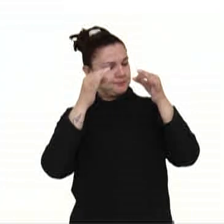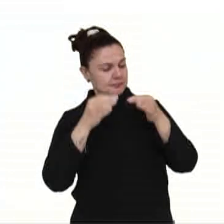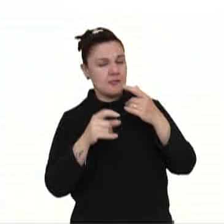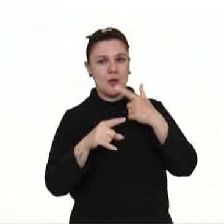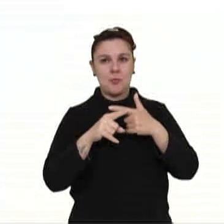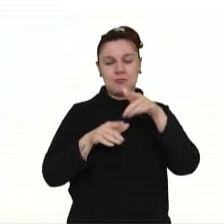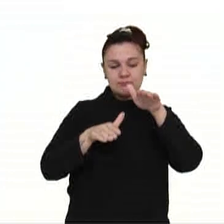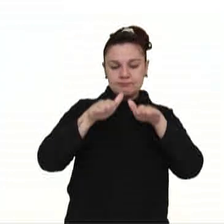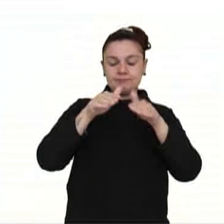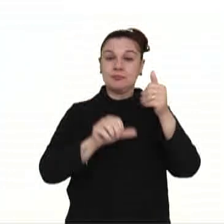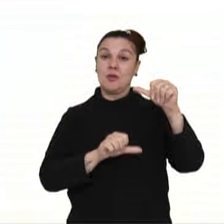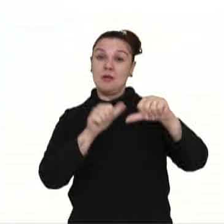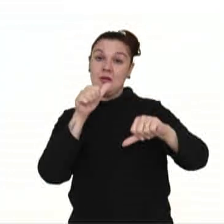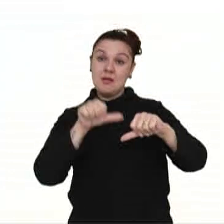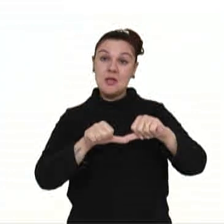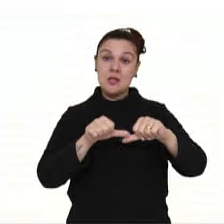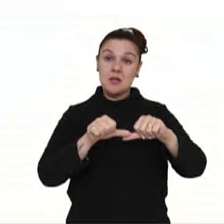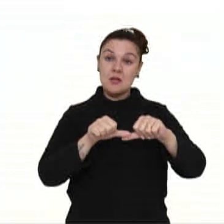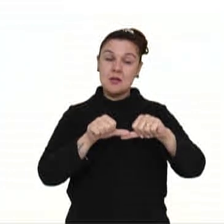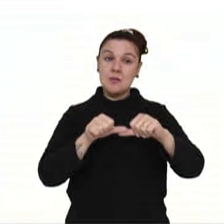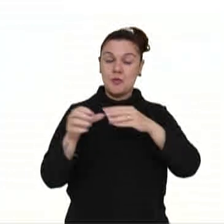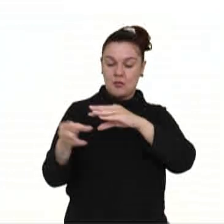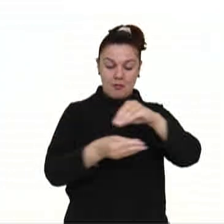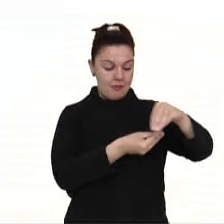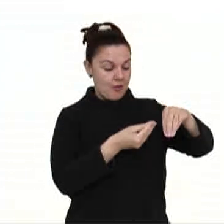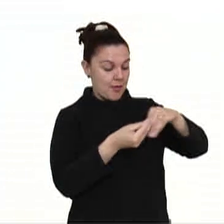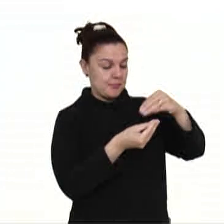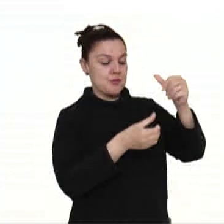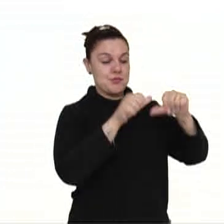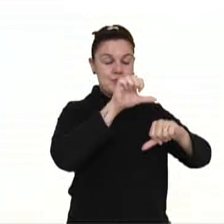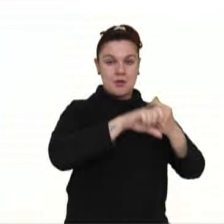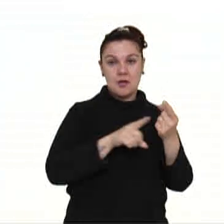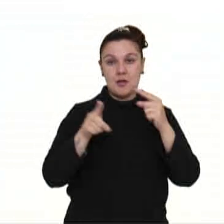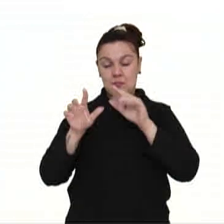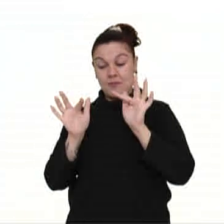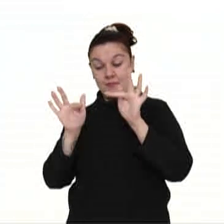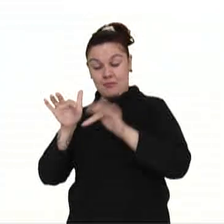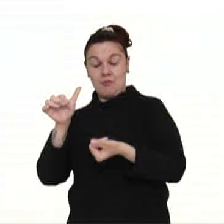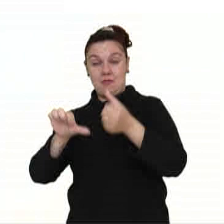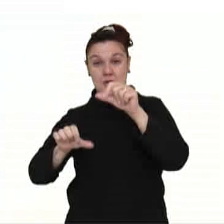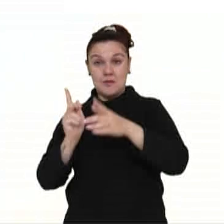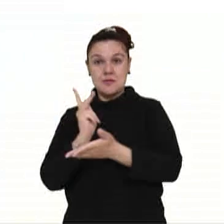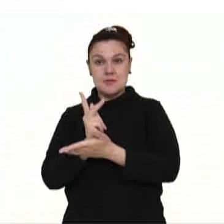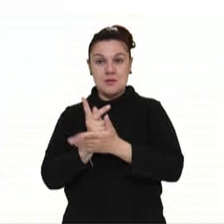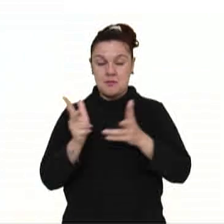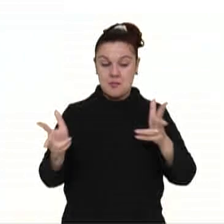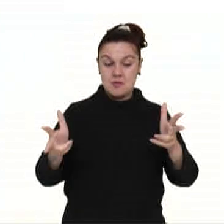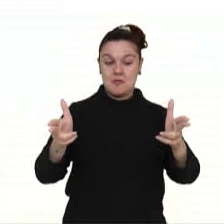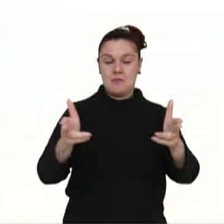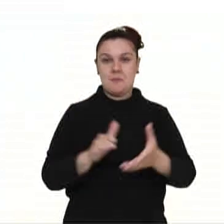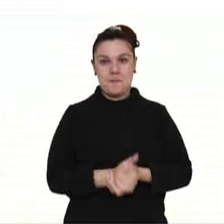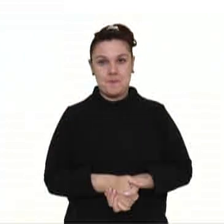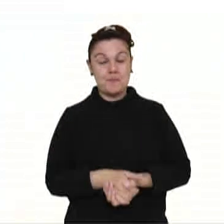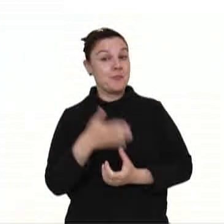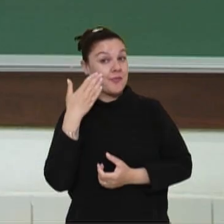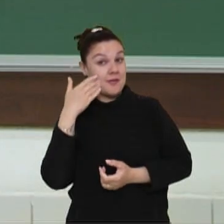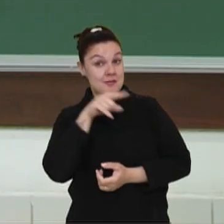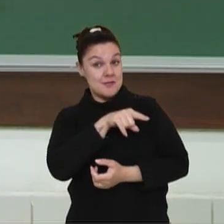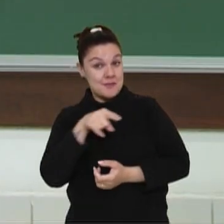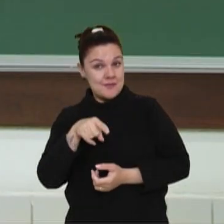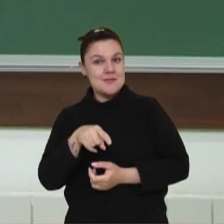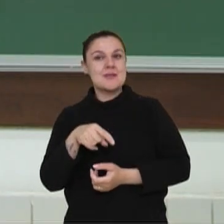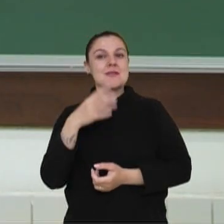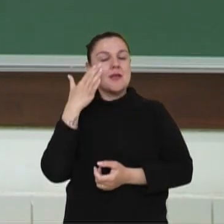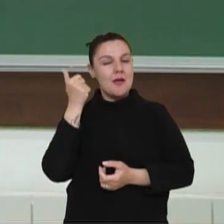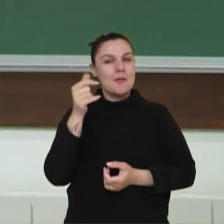correta, pois no equilíbrio químico as concentrações de reagentes e as de produtos sempre são iguais. Eu quero saber se